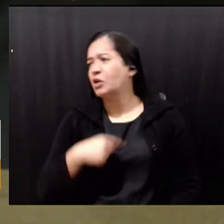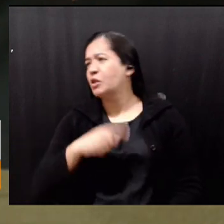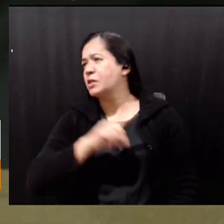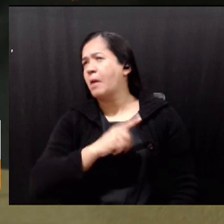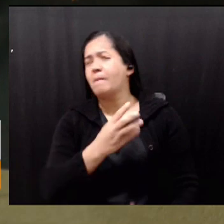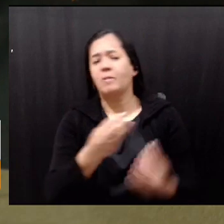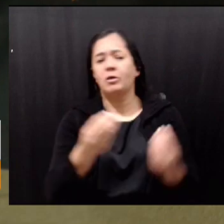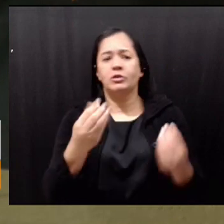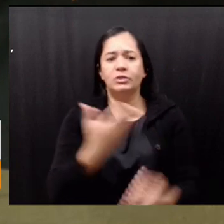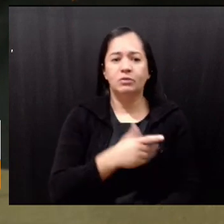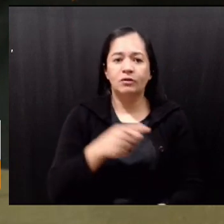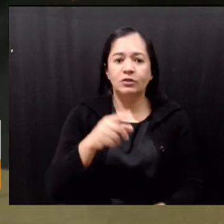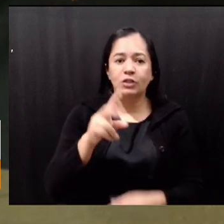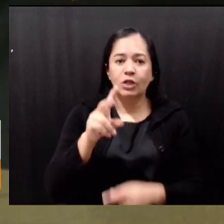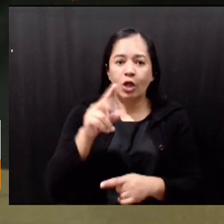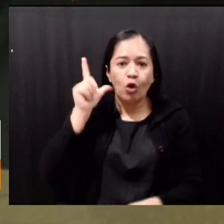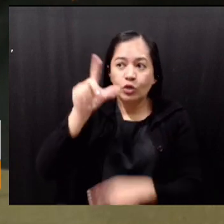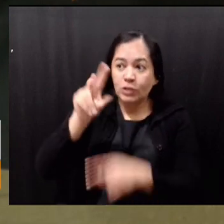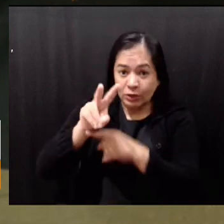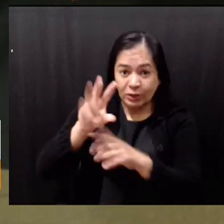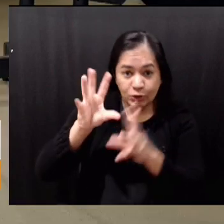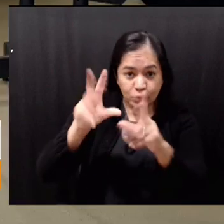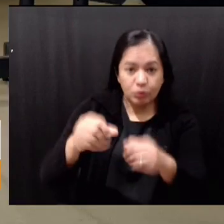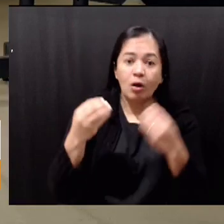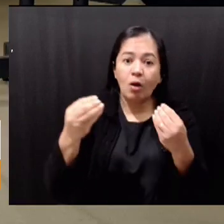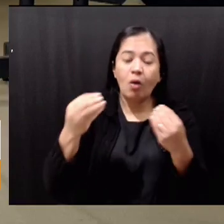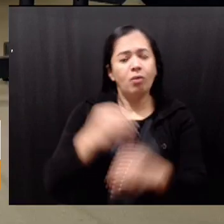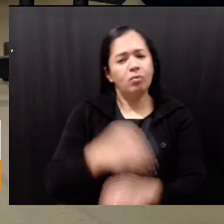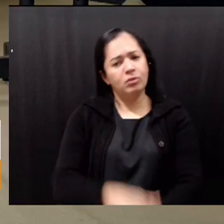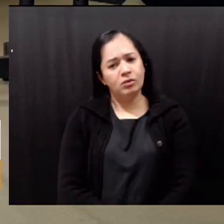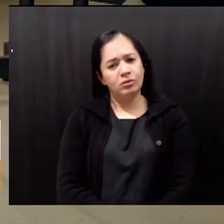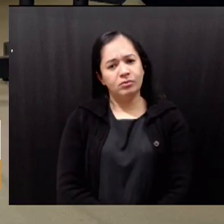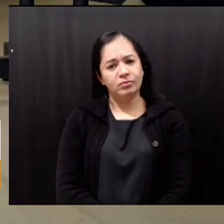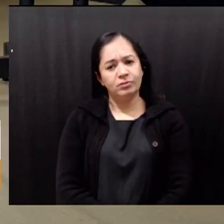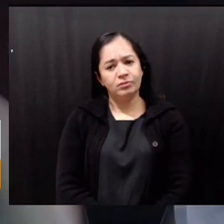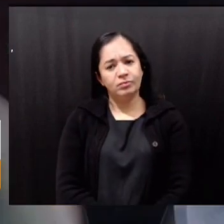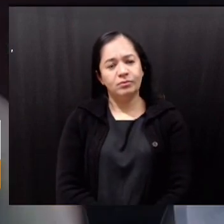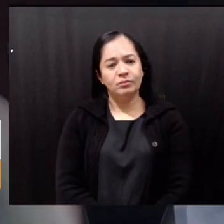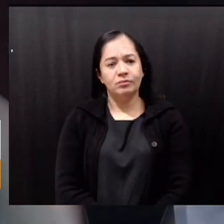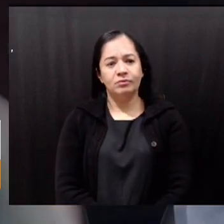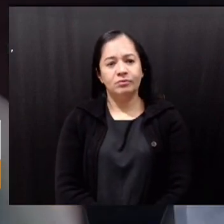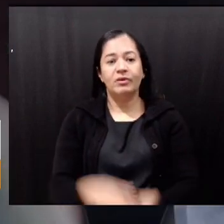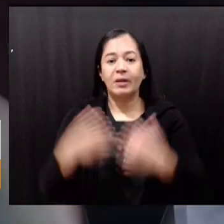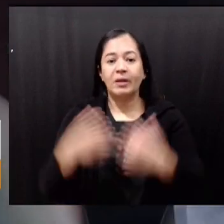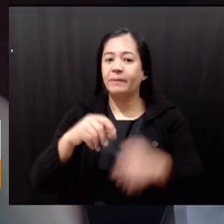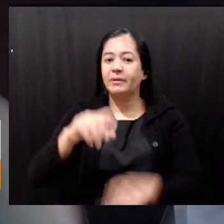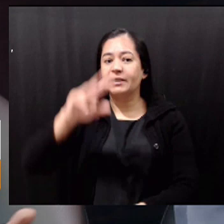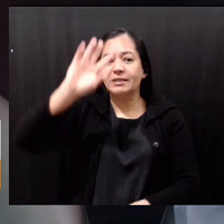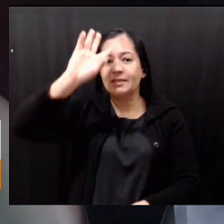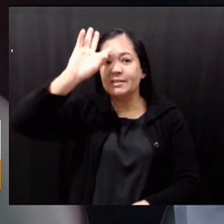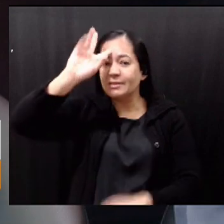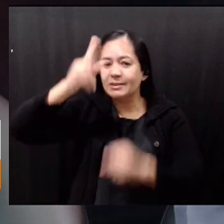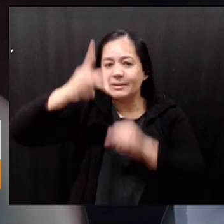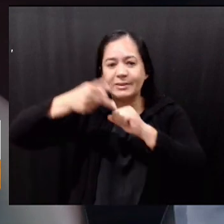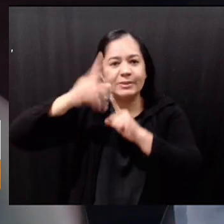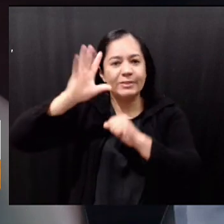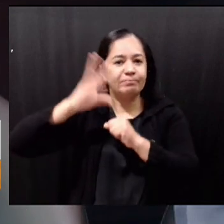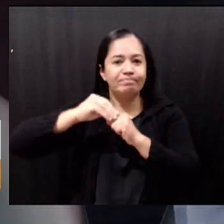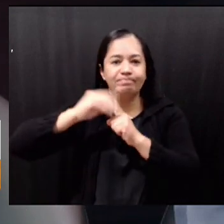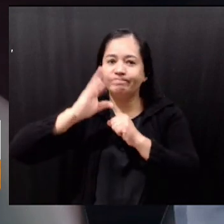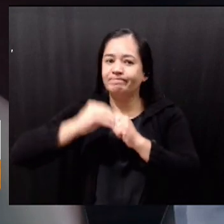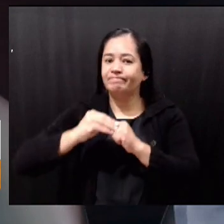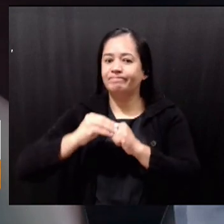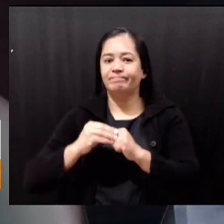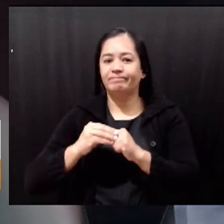de tudo? Como faz, Renan? Veja, acho que autoconhecimento. Autoconhecimento é a resposta para o que a gente coloca e para o que a